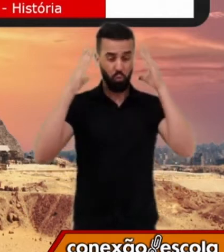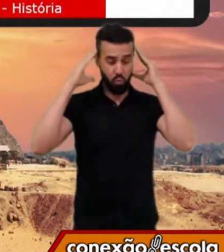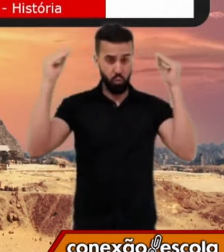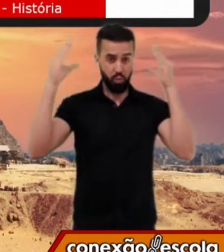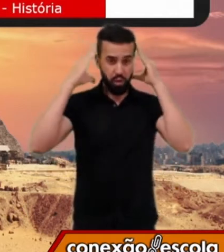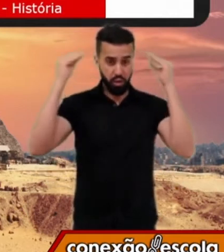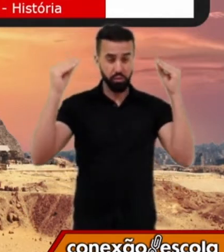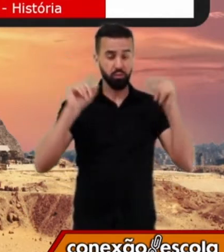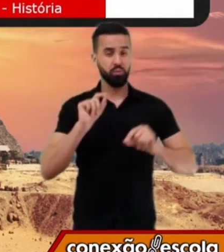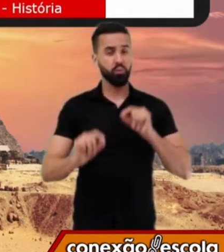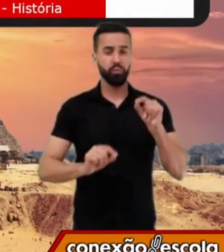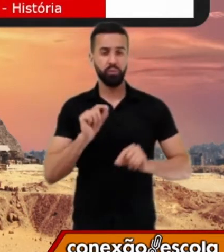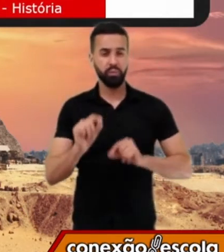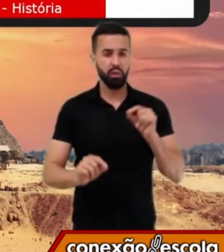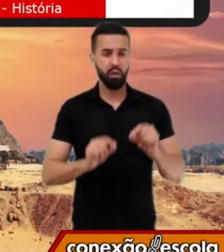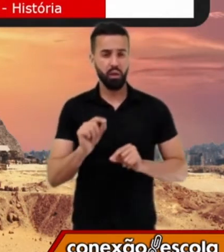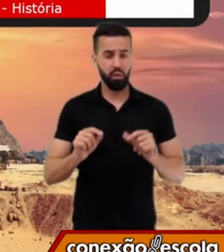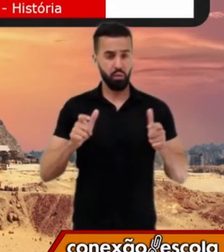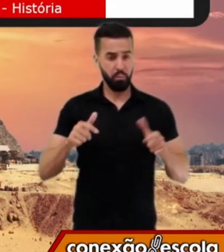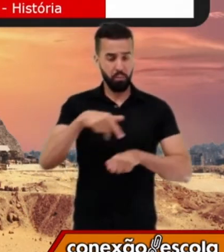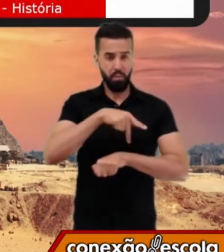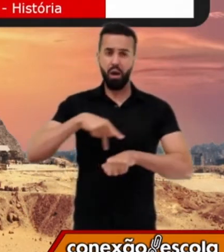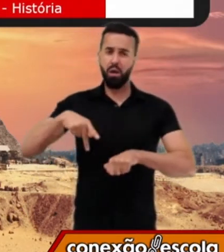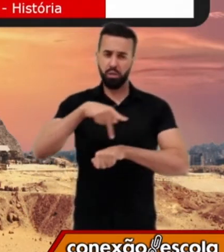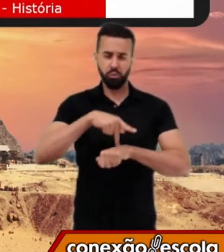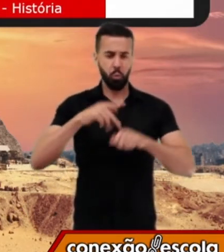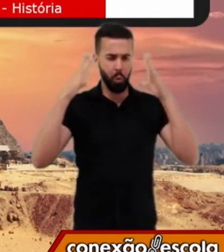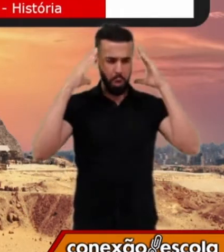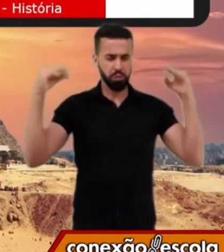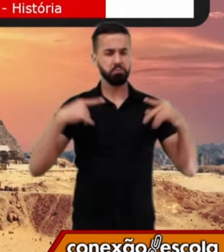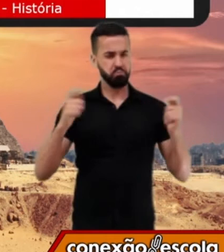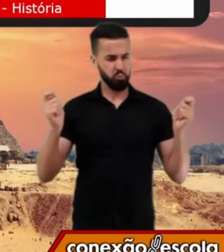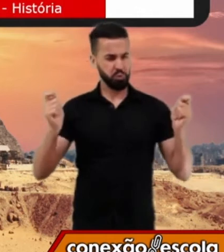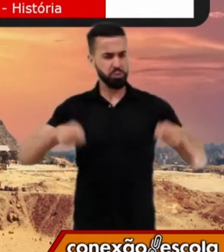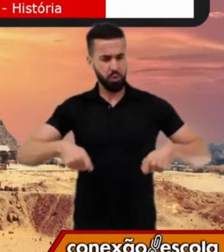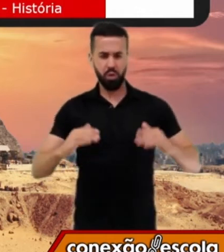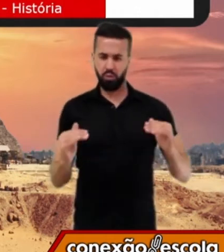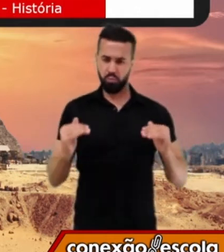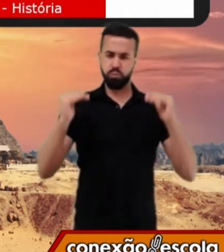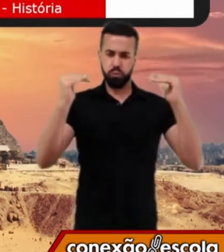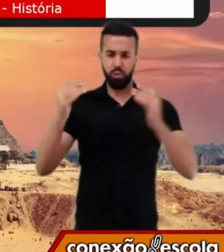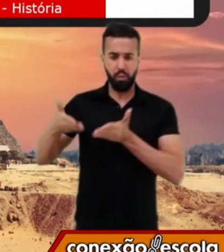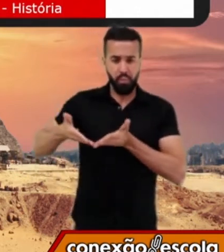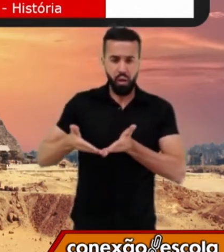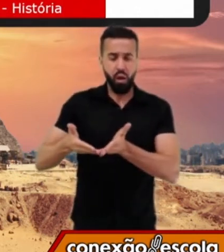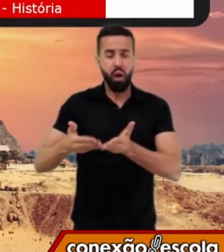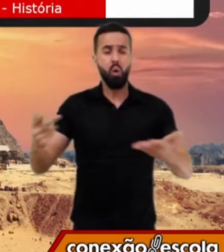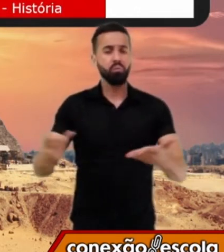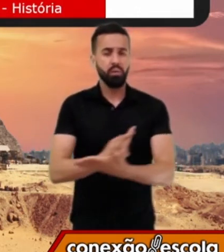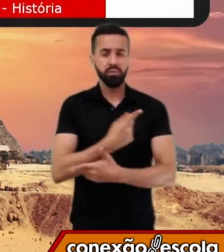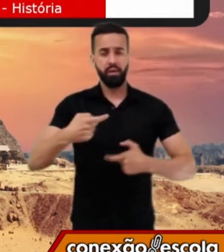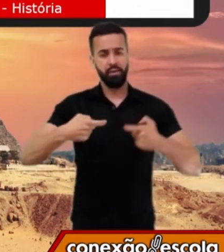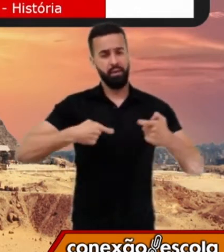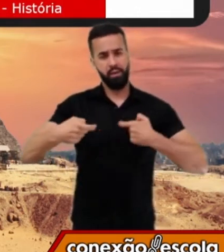era o grande país, uma grande potência marítima na época, entre em guerra com